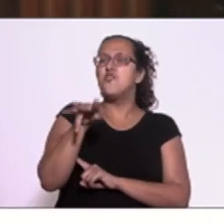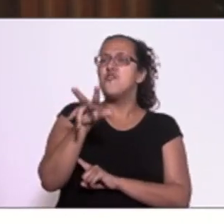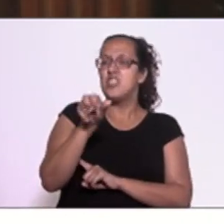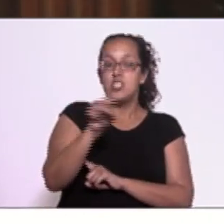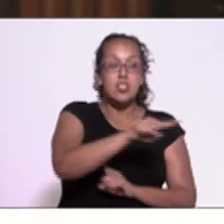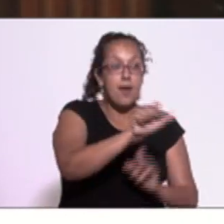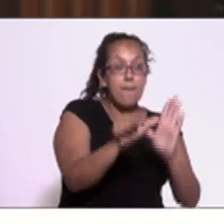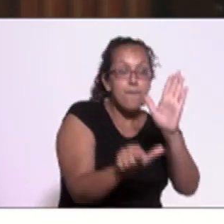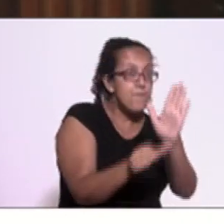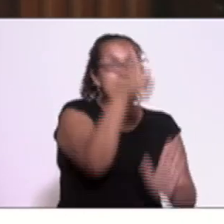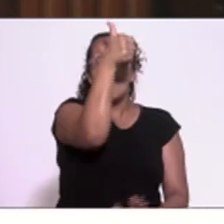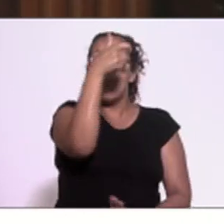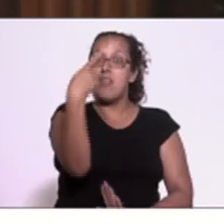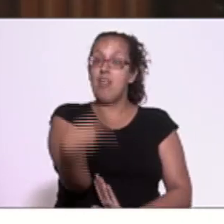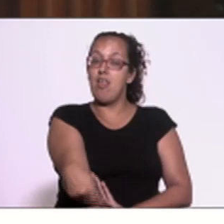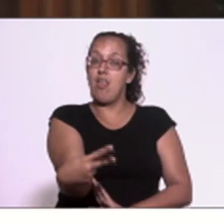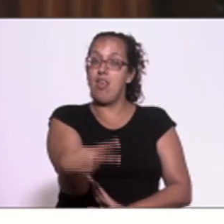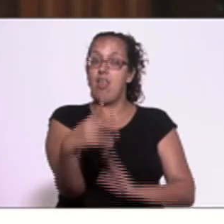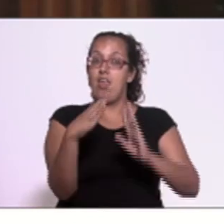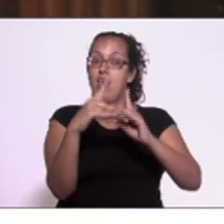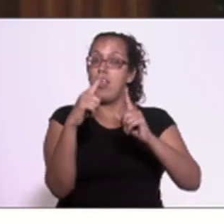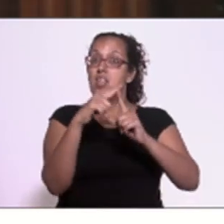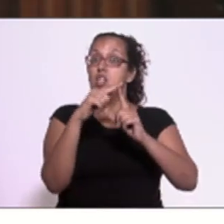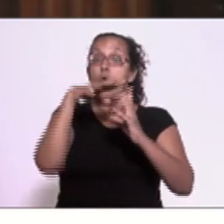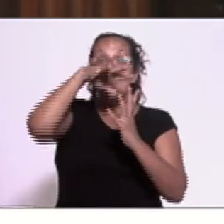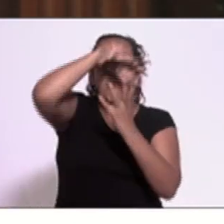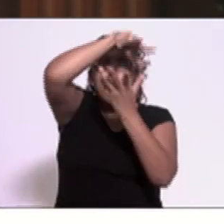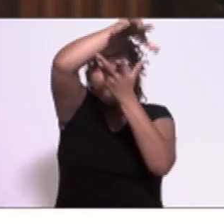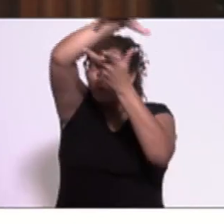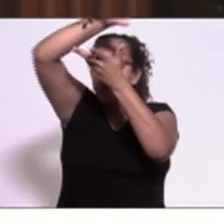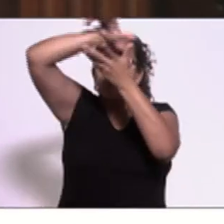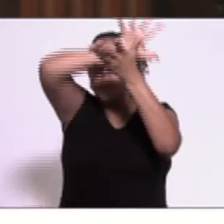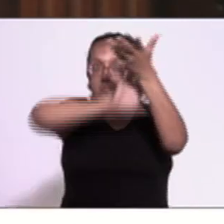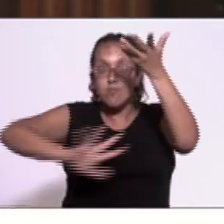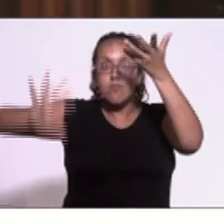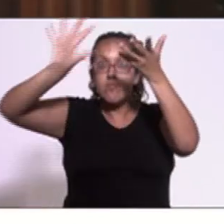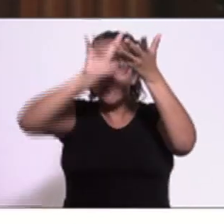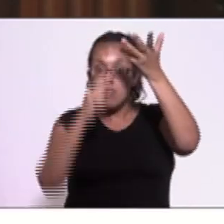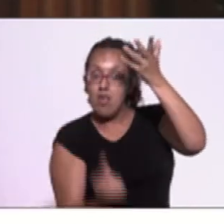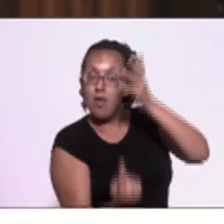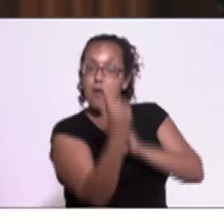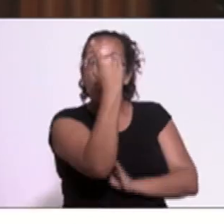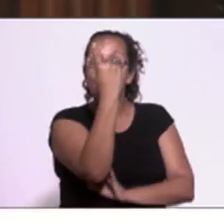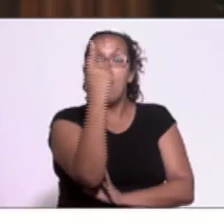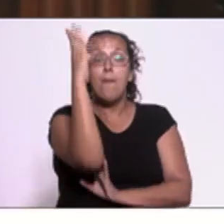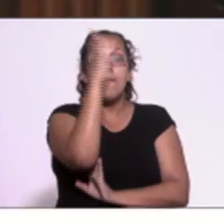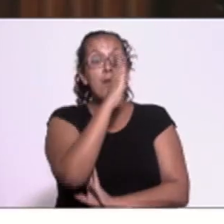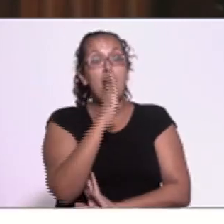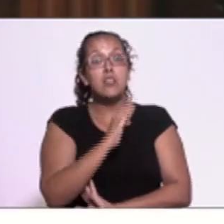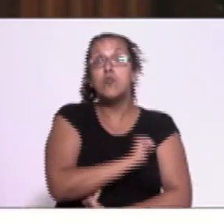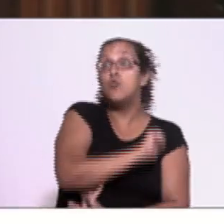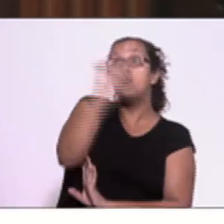primeira igreja positivista construída no mundo. Ou seja, o Brasil saiu na frente até da França